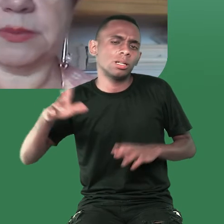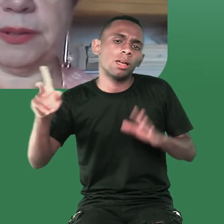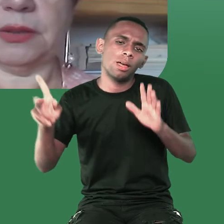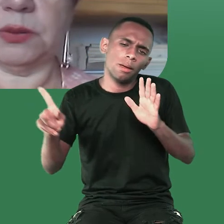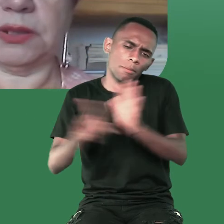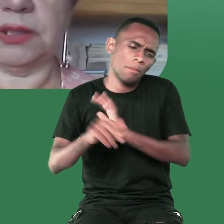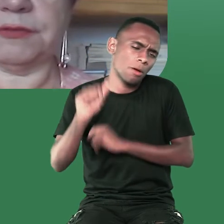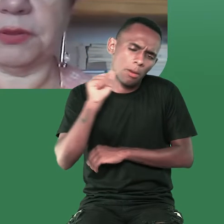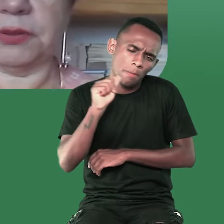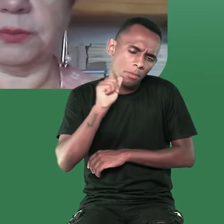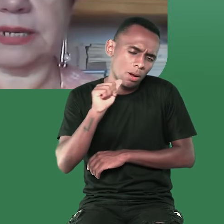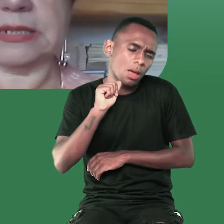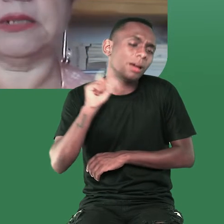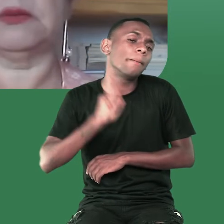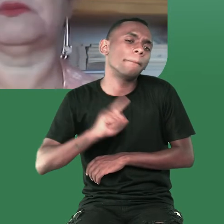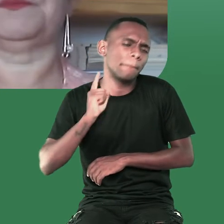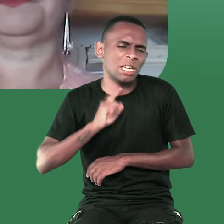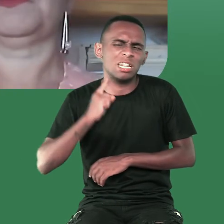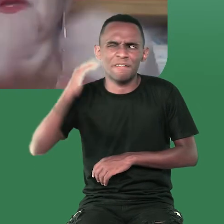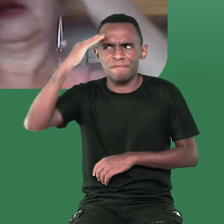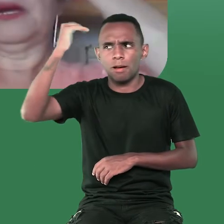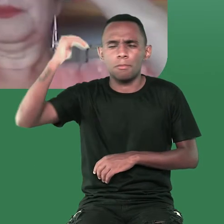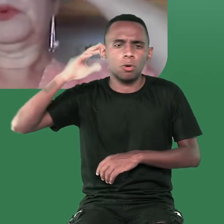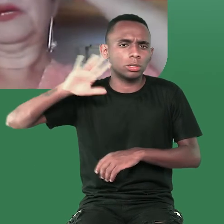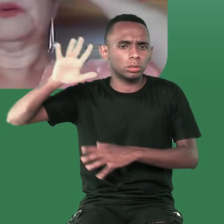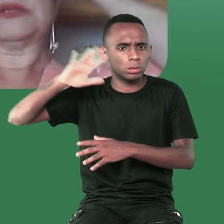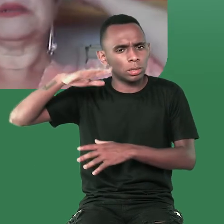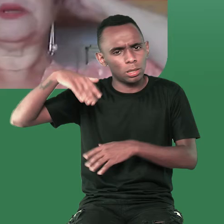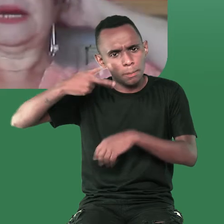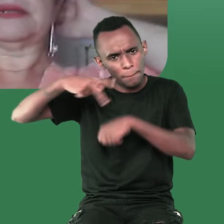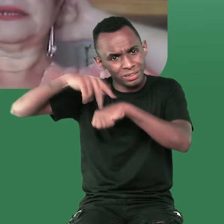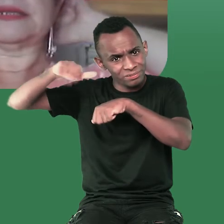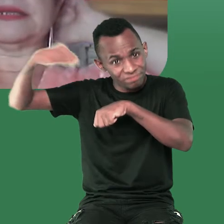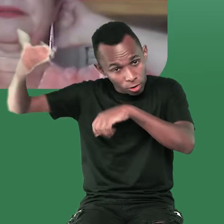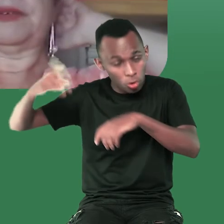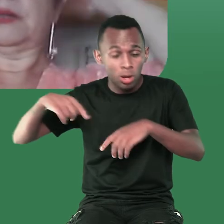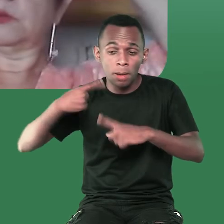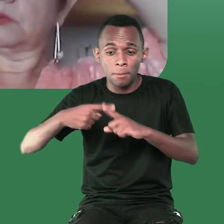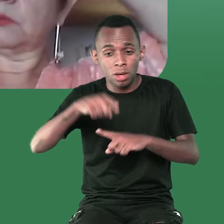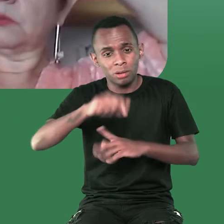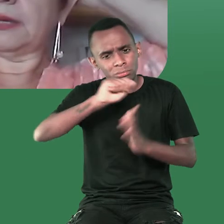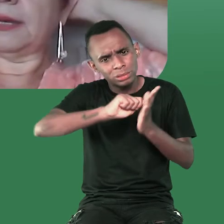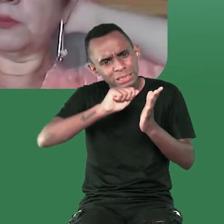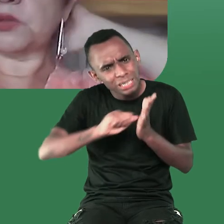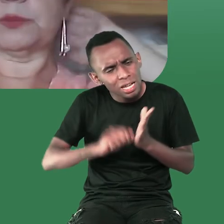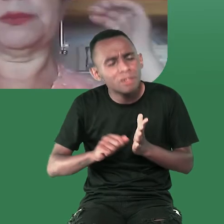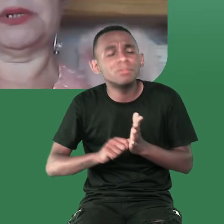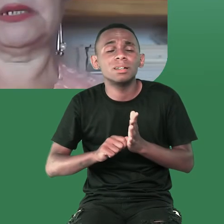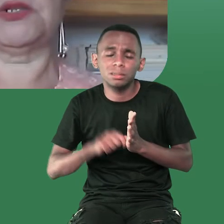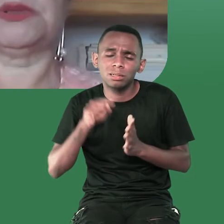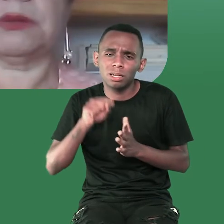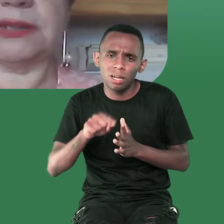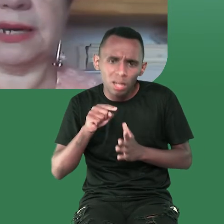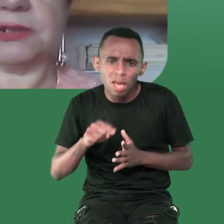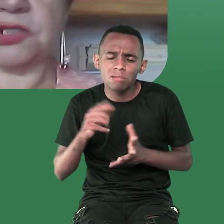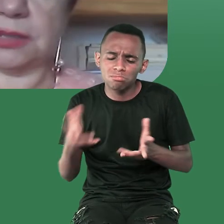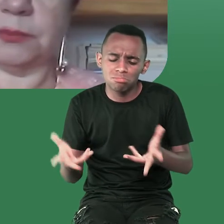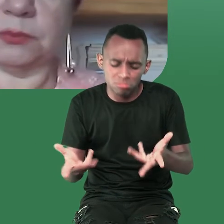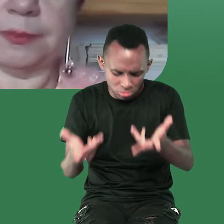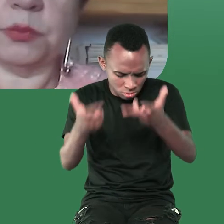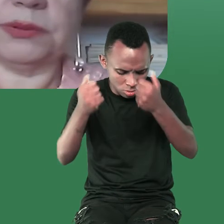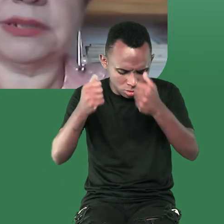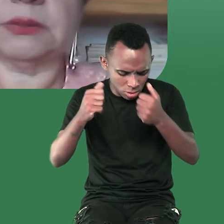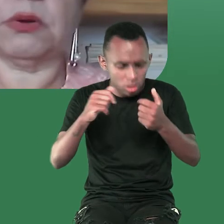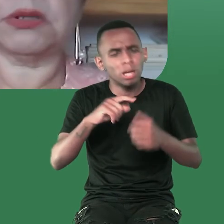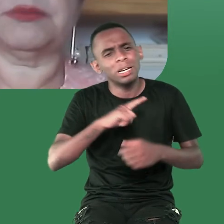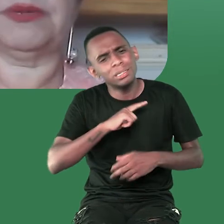um reconhecimento aqui fora do Brasil, Uhum, porque assim, o que ela está escrevendo é realmente uma poesia de muita qualidade. A gente tem,